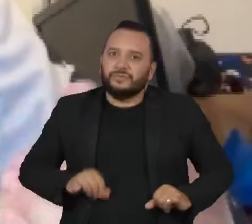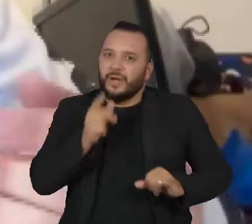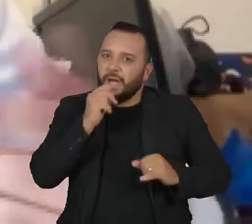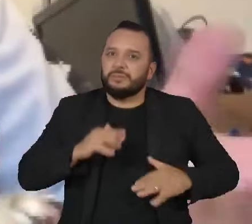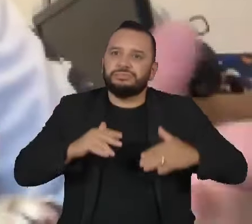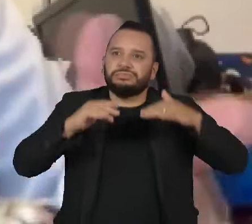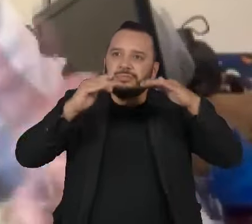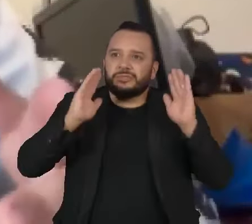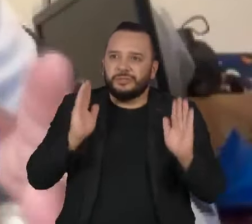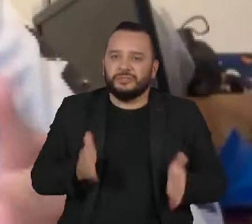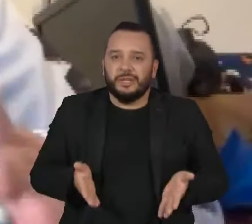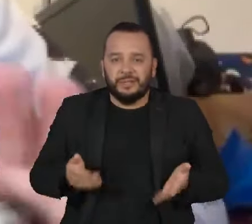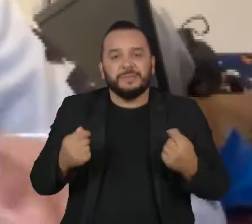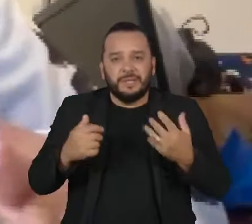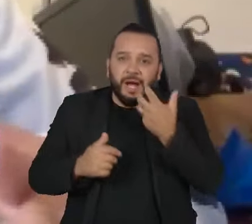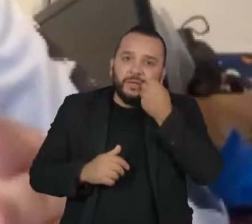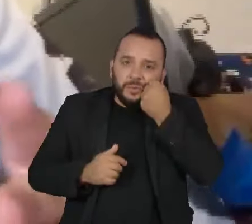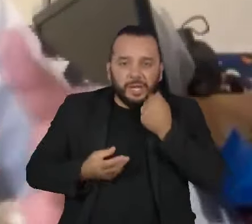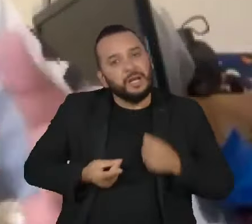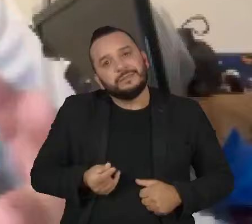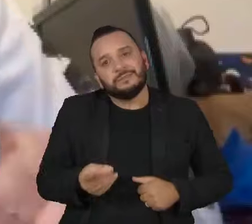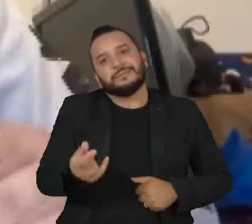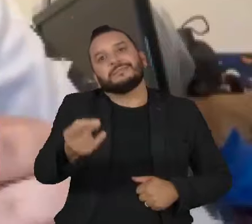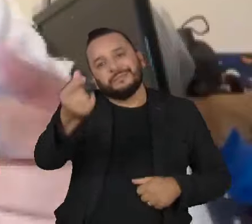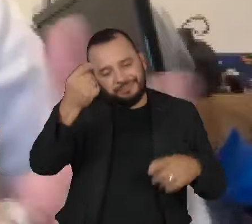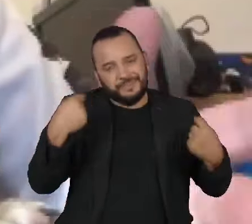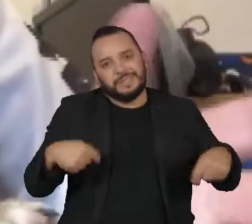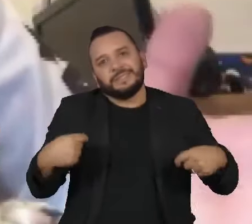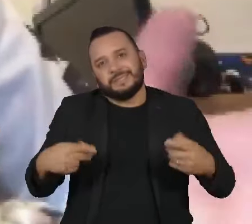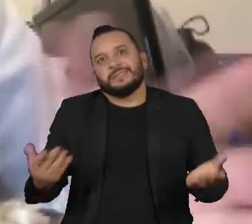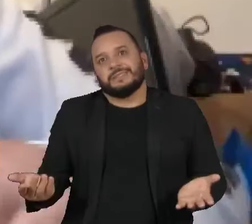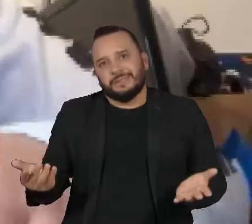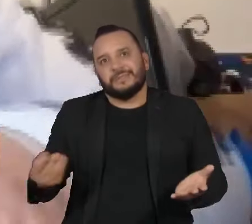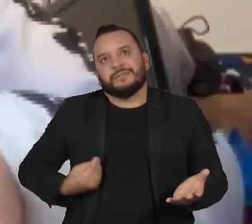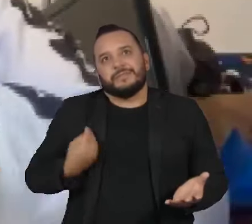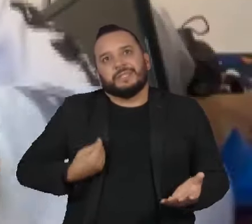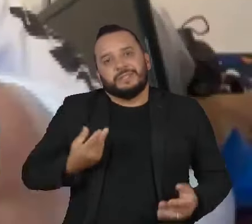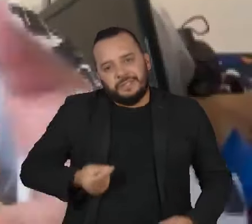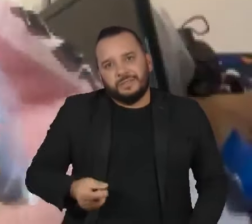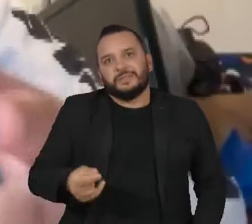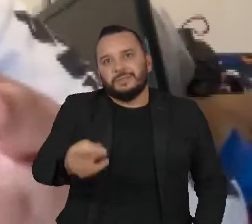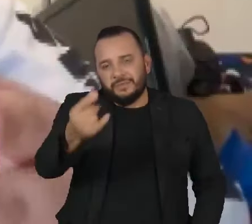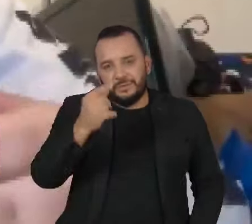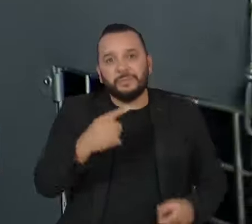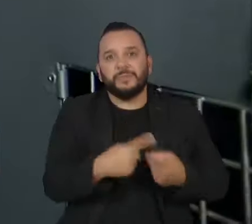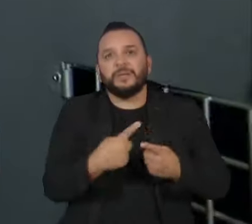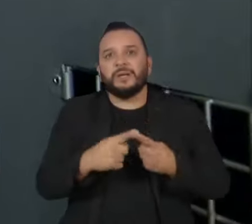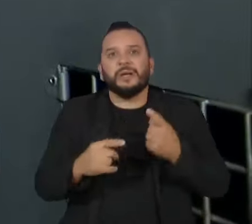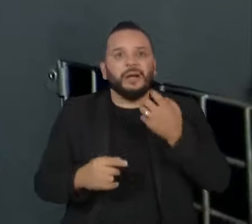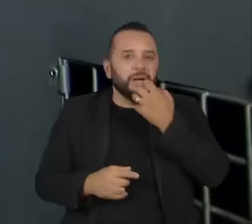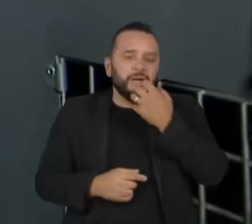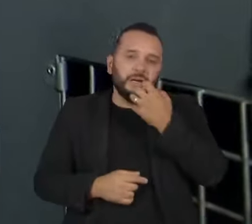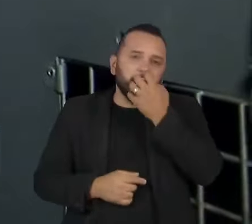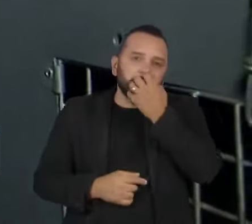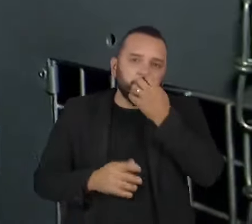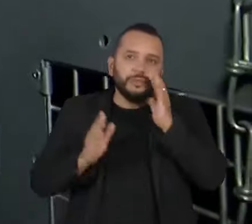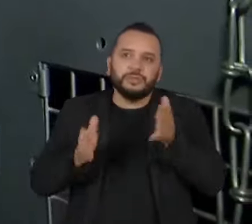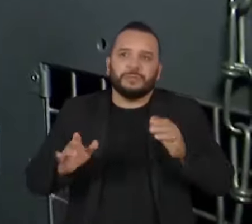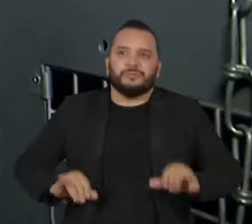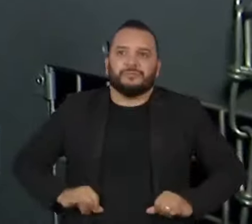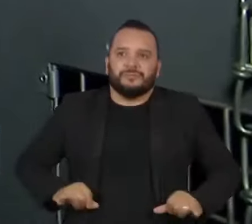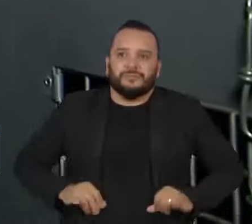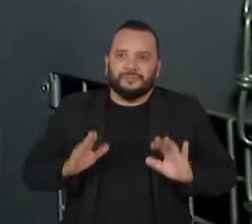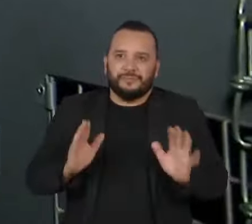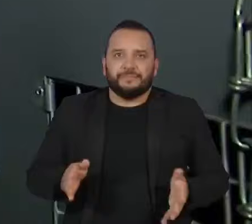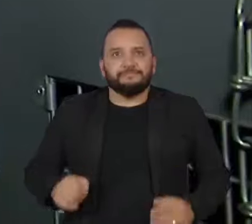trauma, e que tinha que ser uma adoção para sempre, né, e para a vida toda, realmente, por tudo que eles sofreram. Feito isso, é hora de levar os